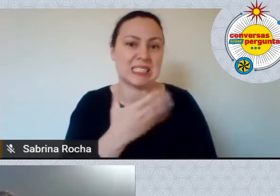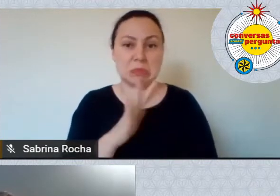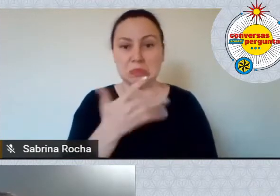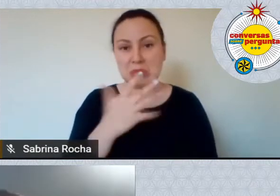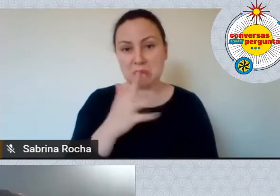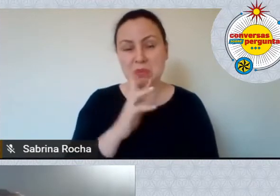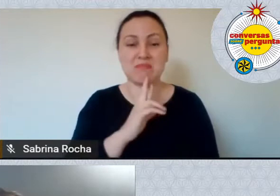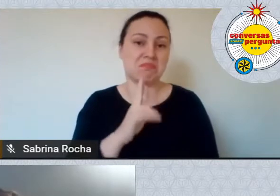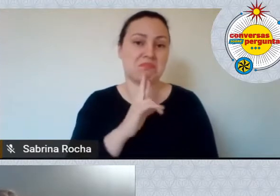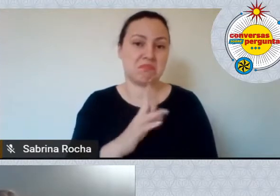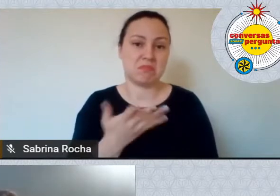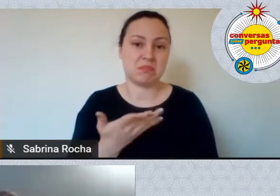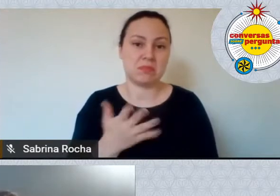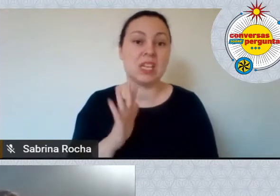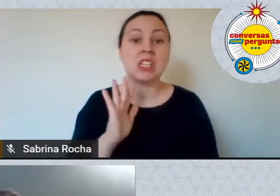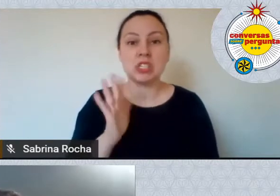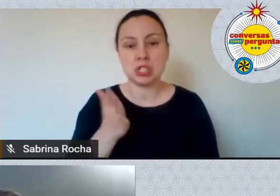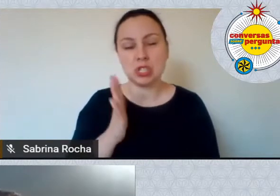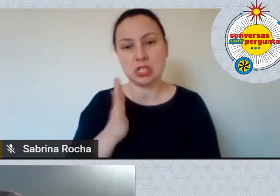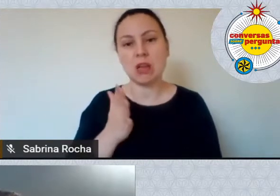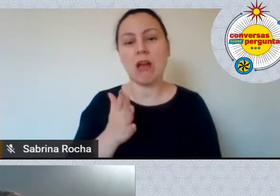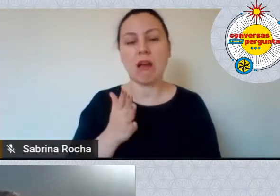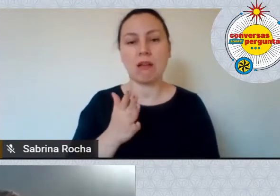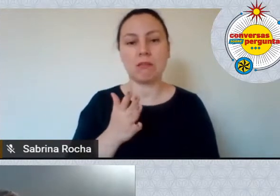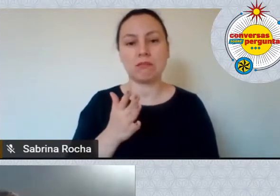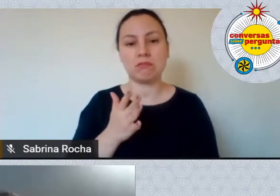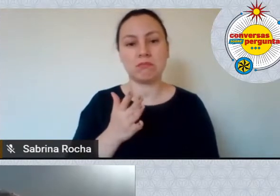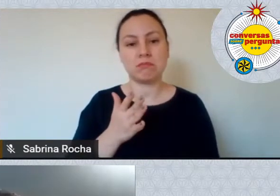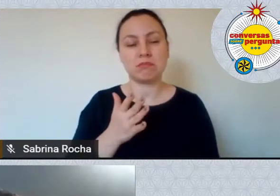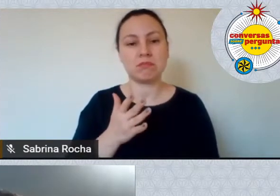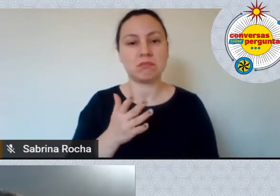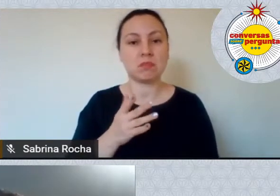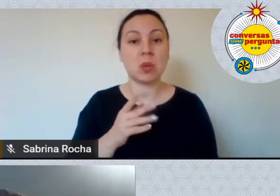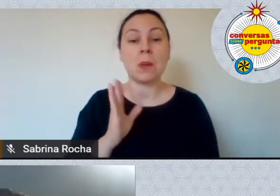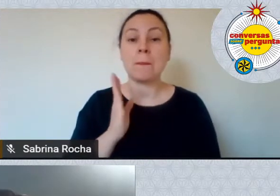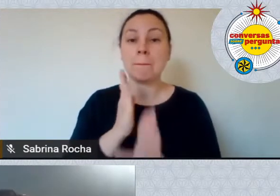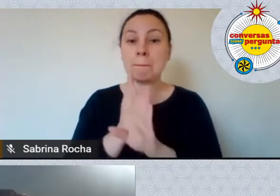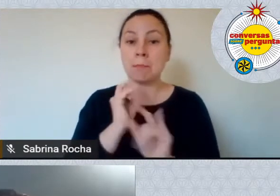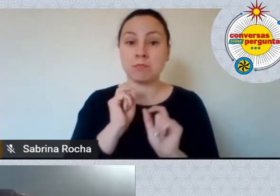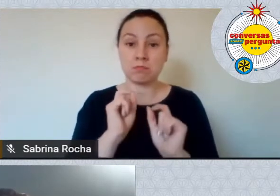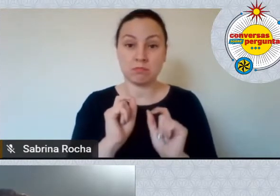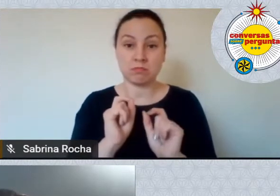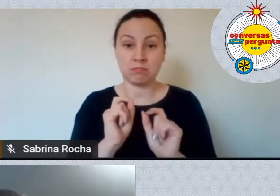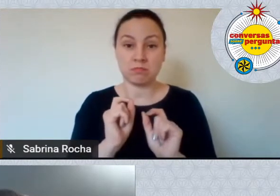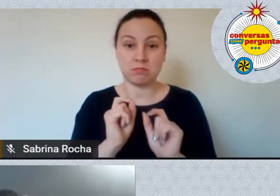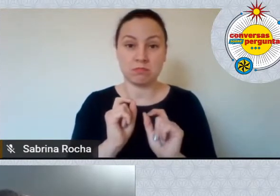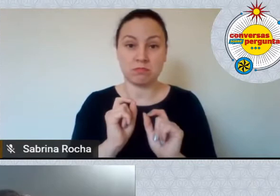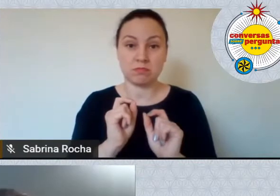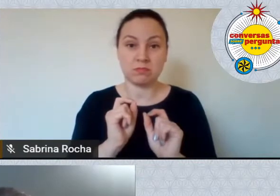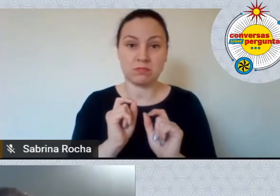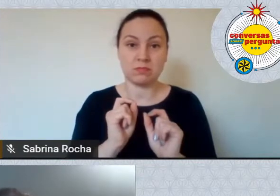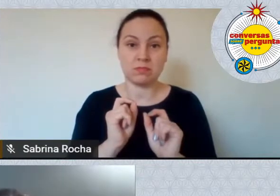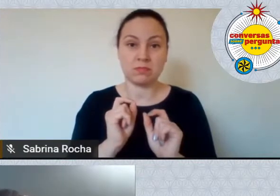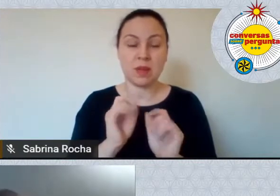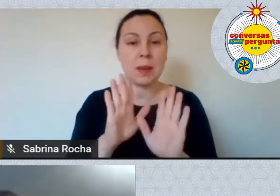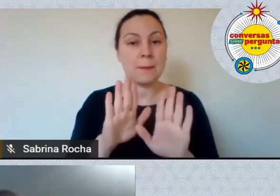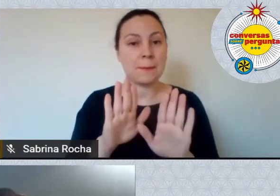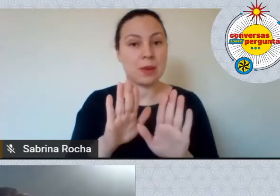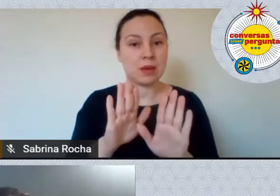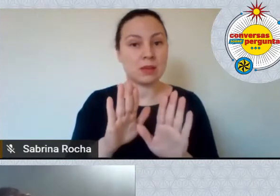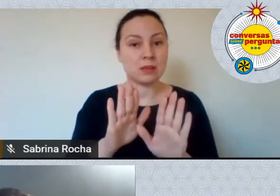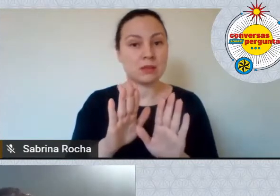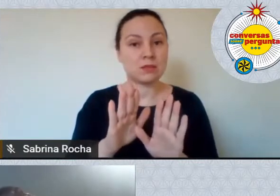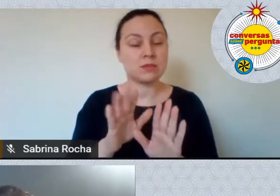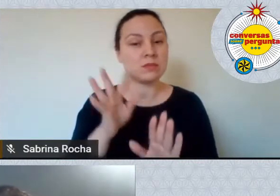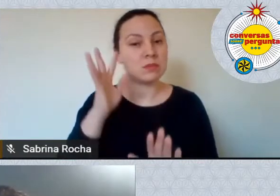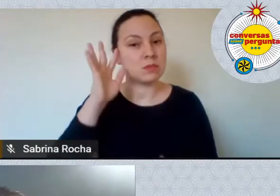já falado um pouco especulativamente sobre o que a gente encontrou, mas é uma pesquisa relativa aos sonhos